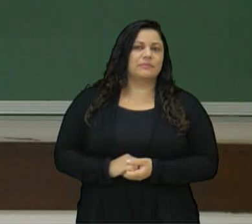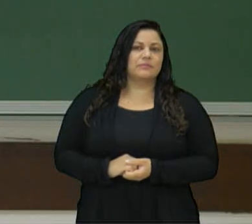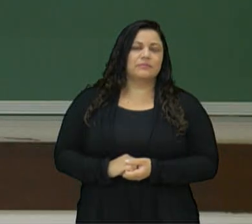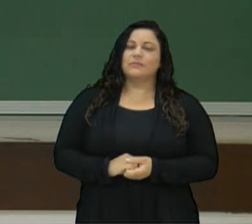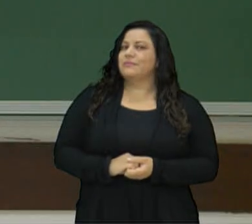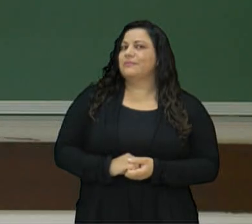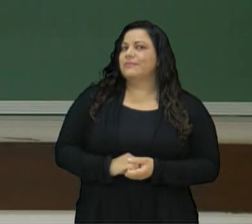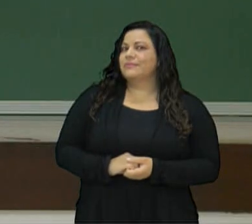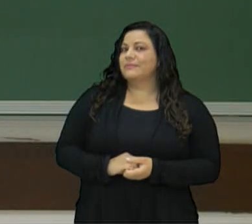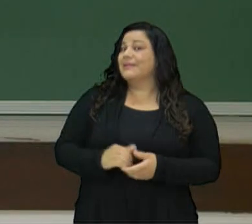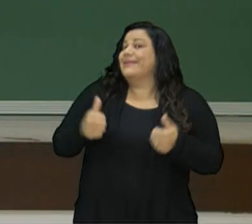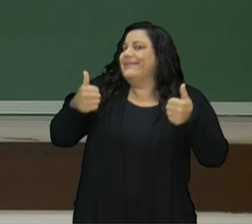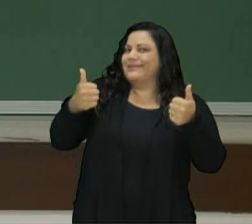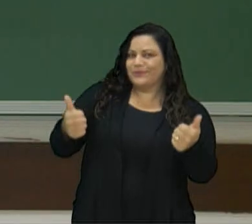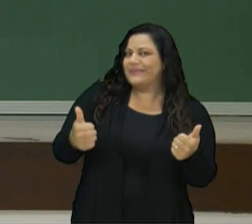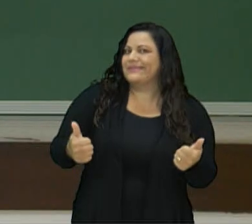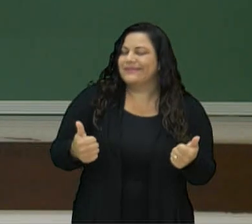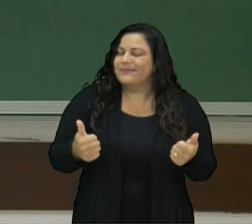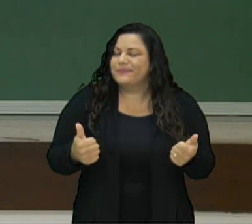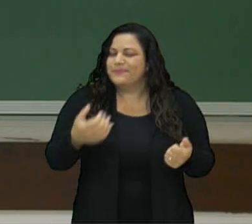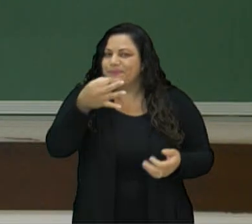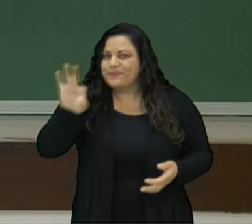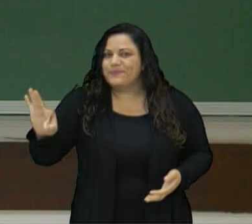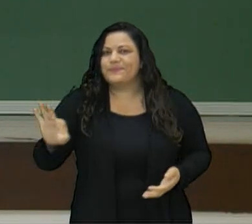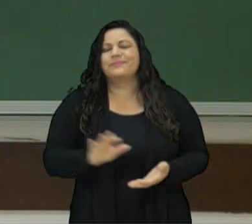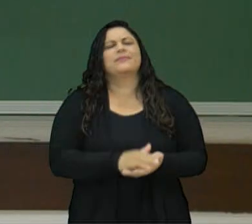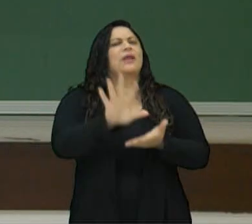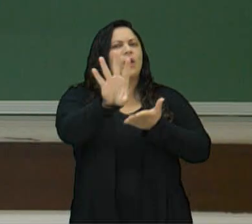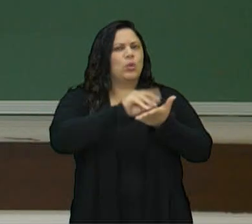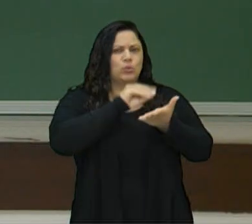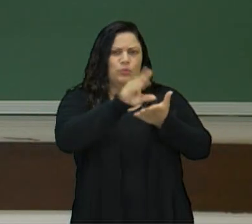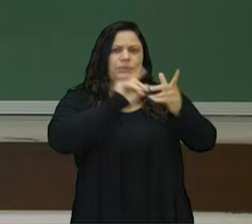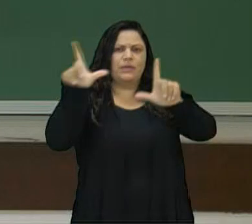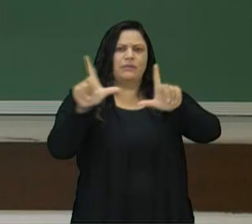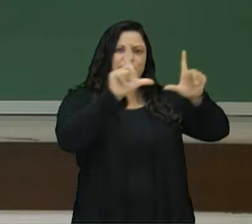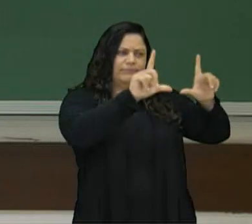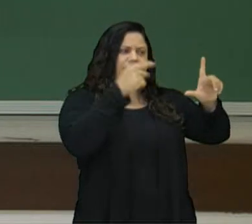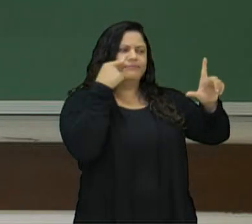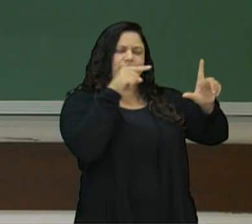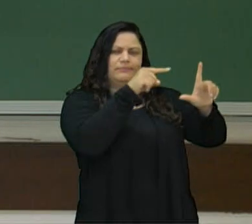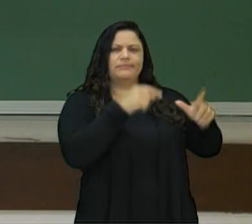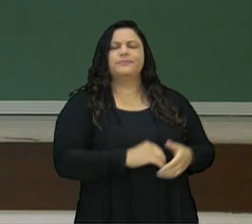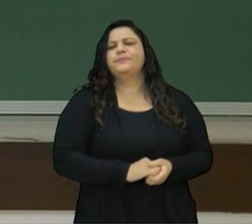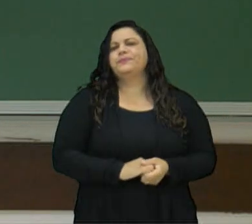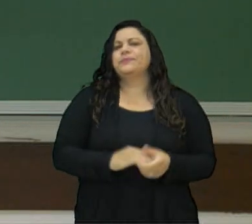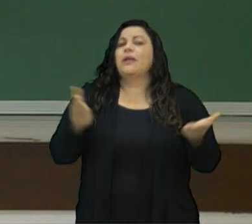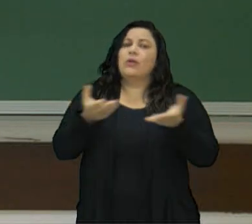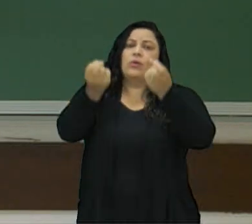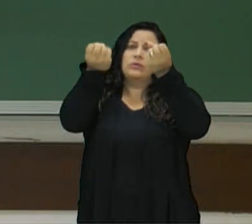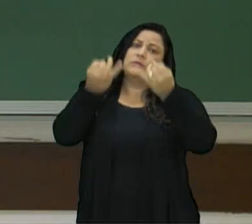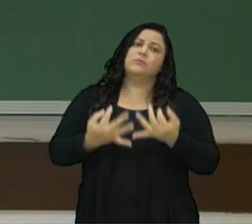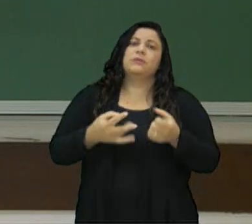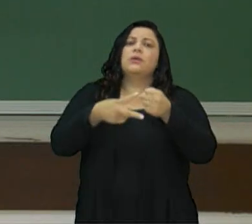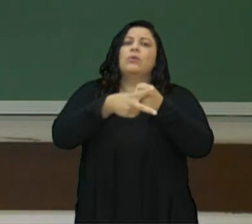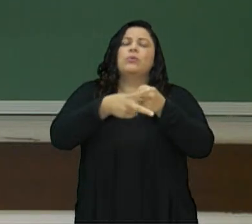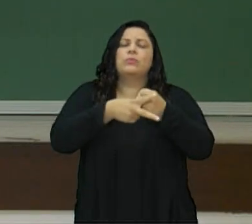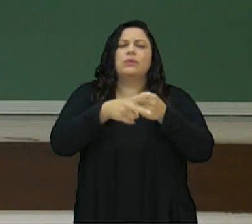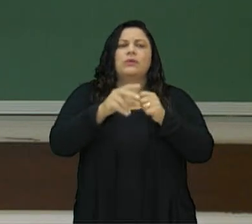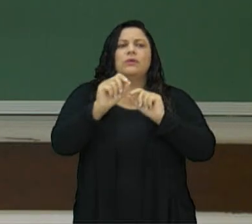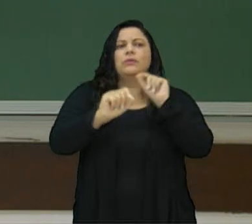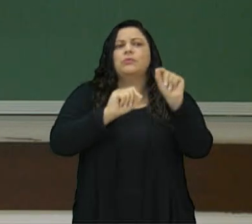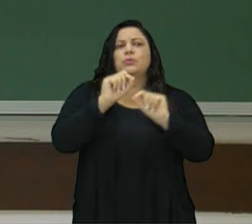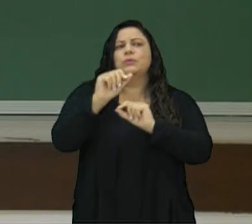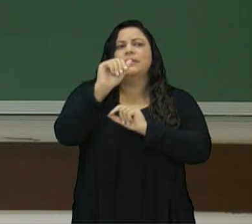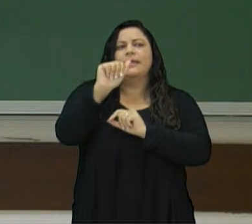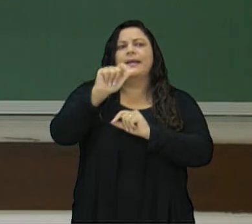Tudo certinho? Copiaram a tabelinha? Então, gente, só chamo atenção aqui para vocês a respeito do verbo alquilar, né? A tradução dele